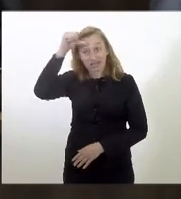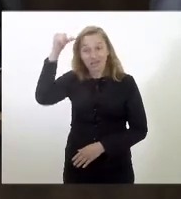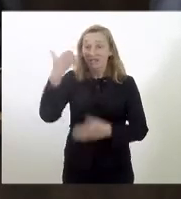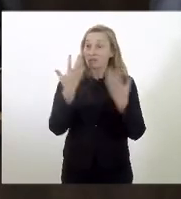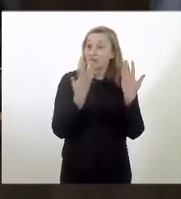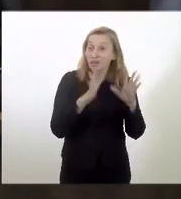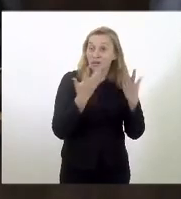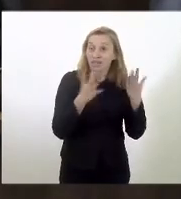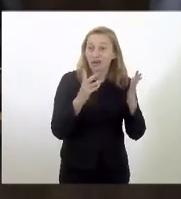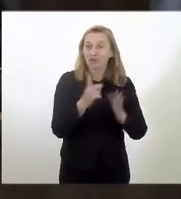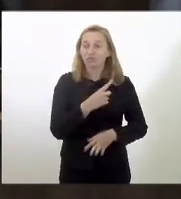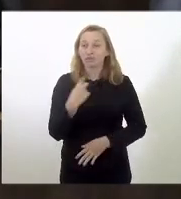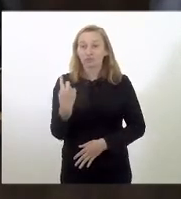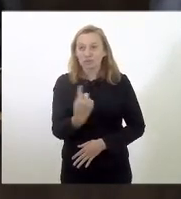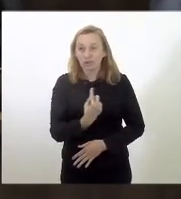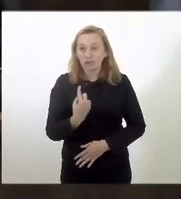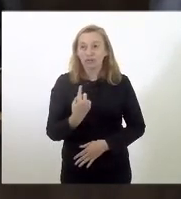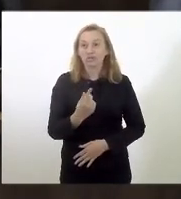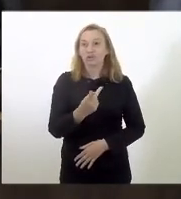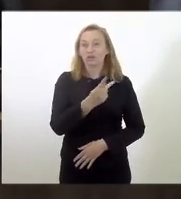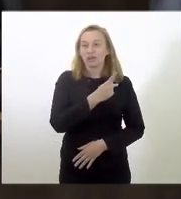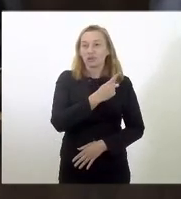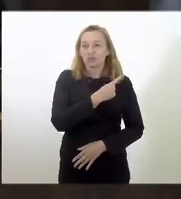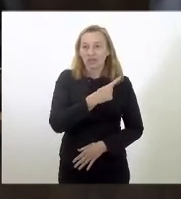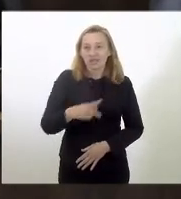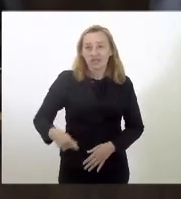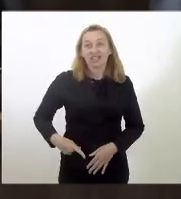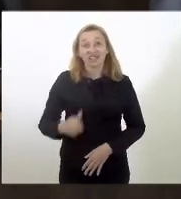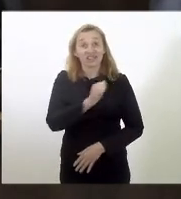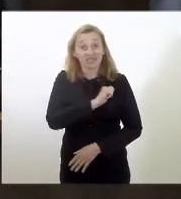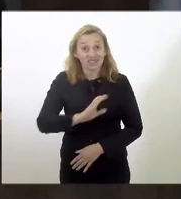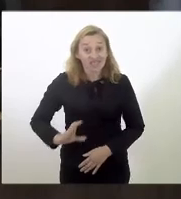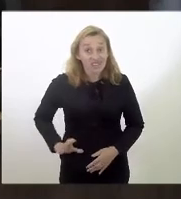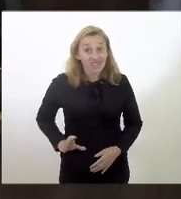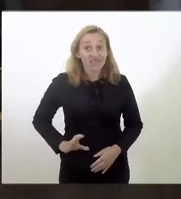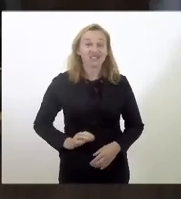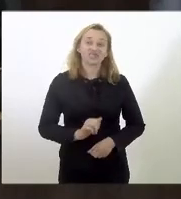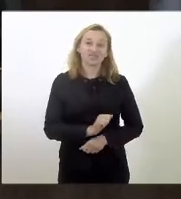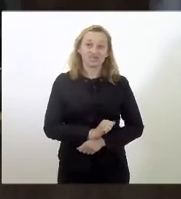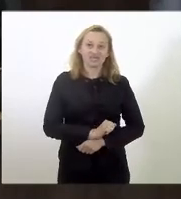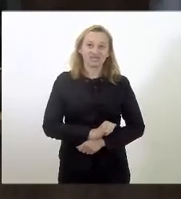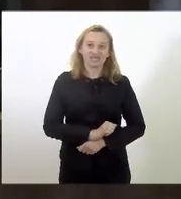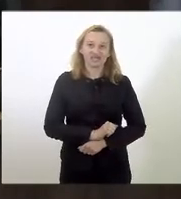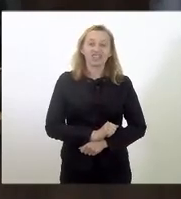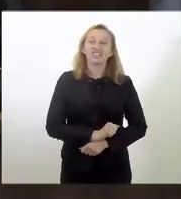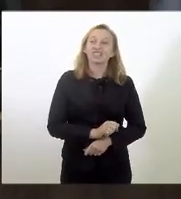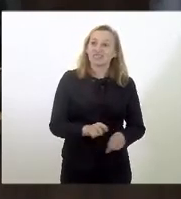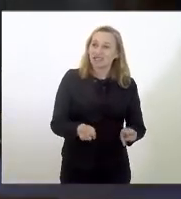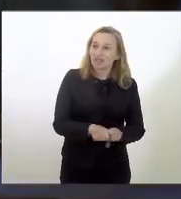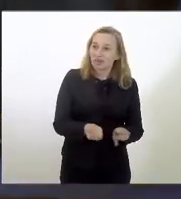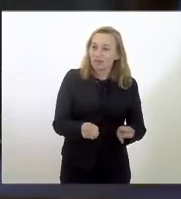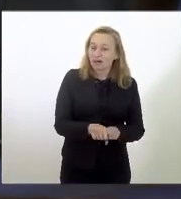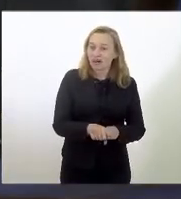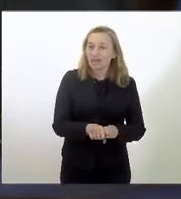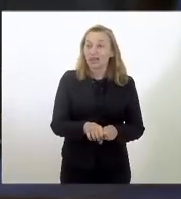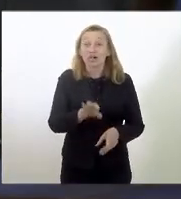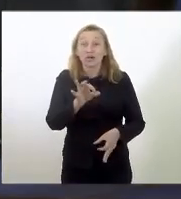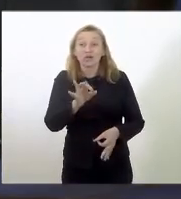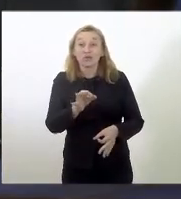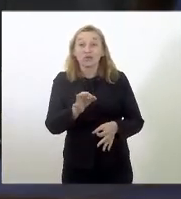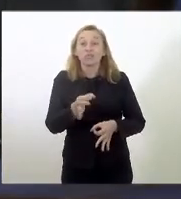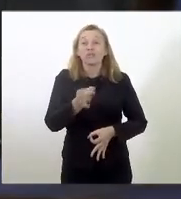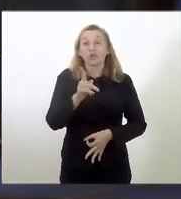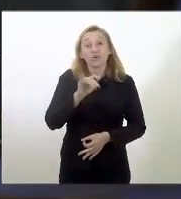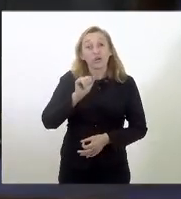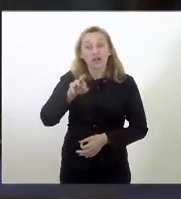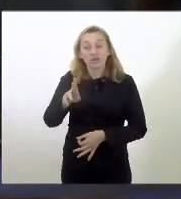nosso anfitrião, presidente da Assembleia, André Siciliano, cumprimentar o nosso presidente desembargador Henrique, nosso procurador-geral Luciano